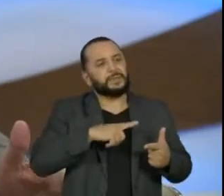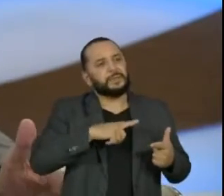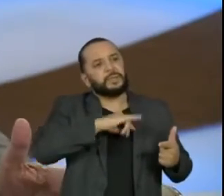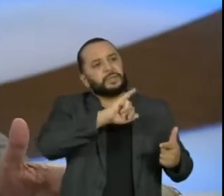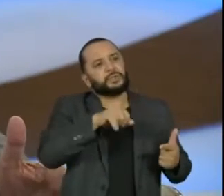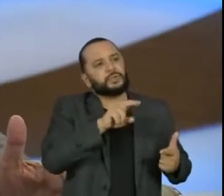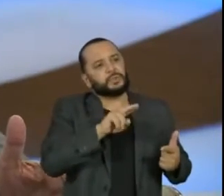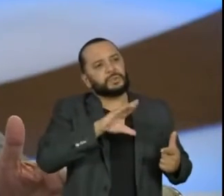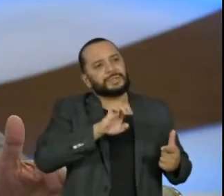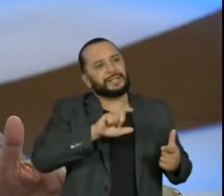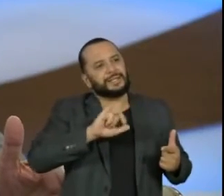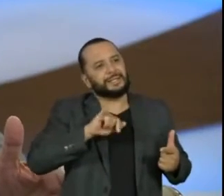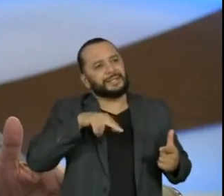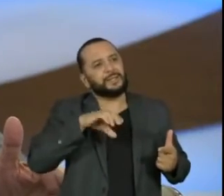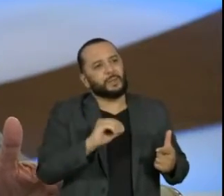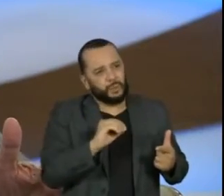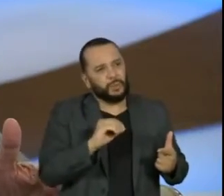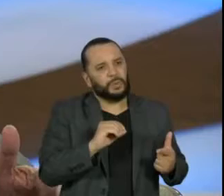Então,